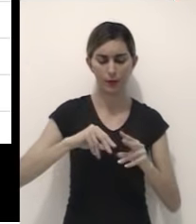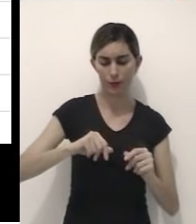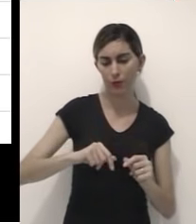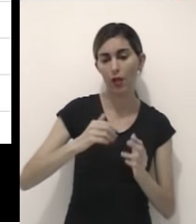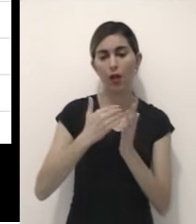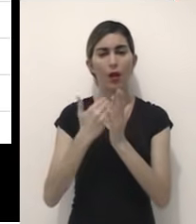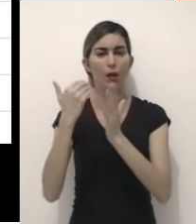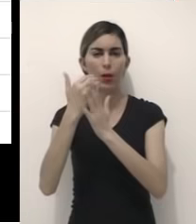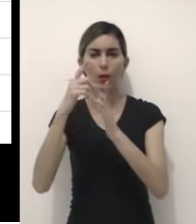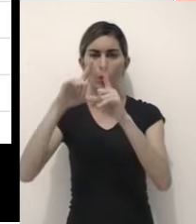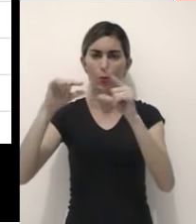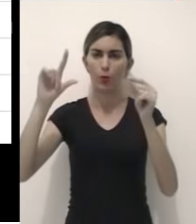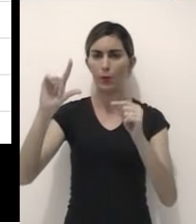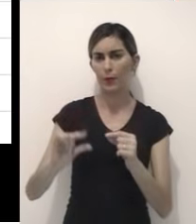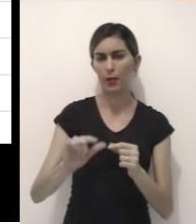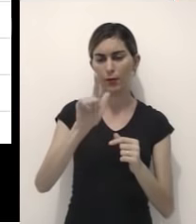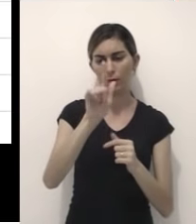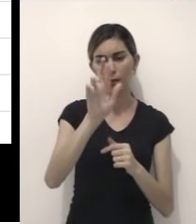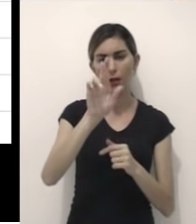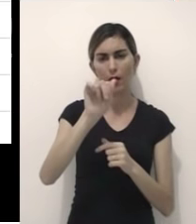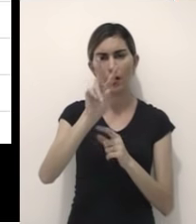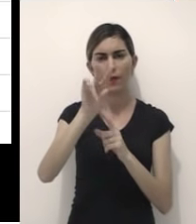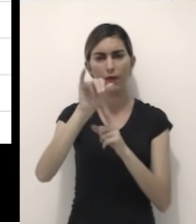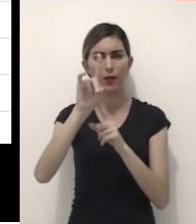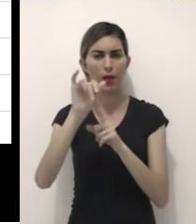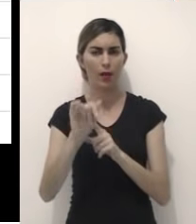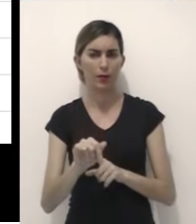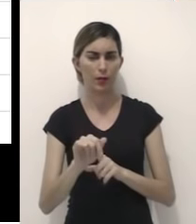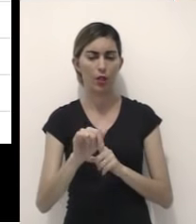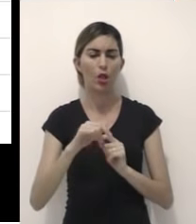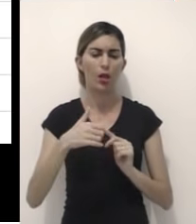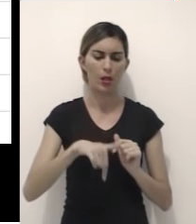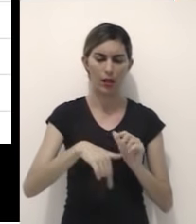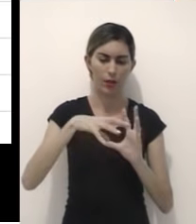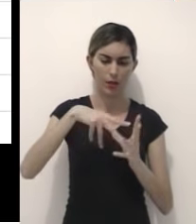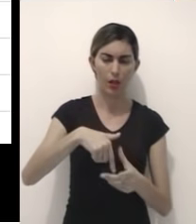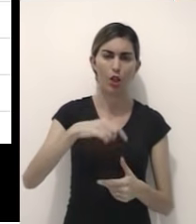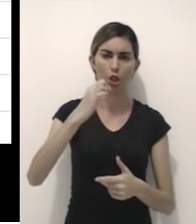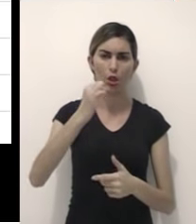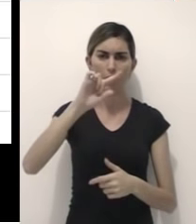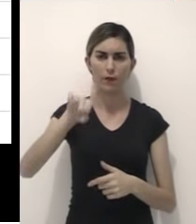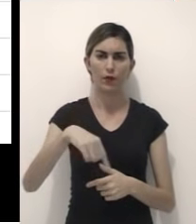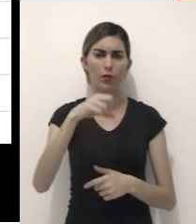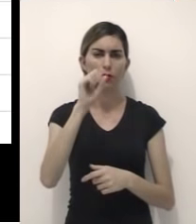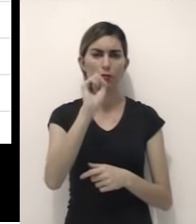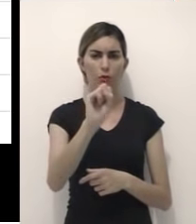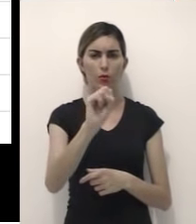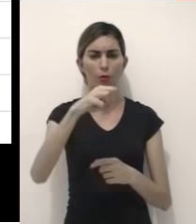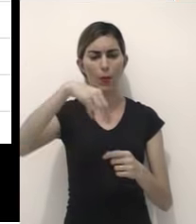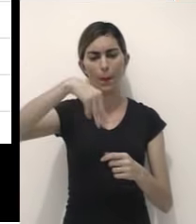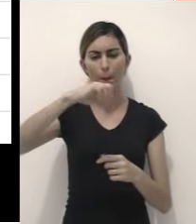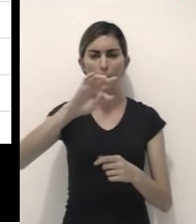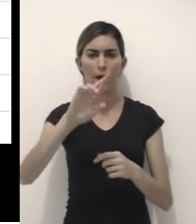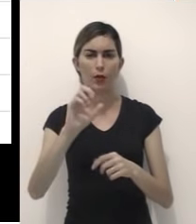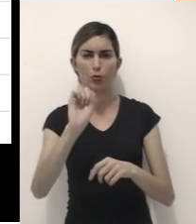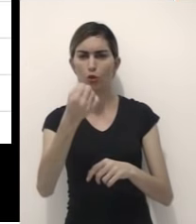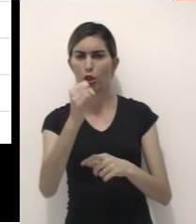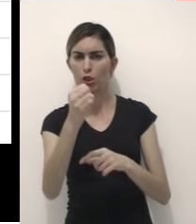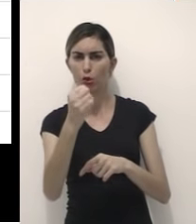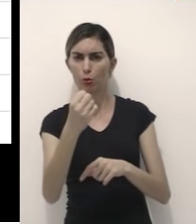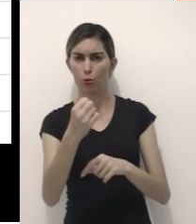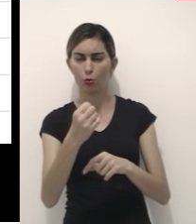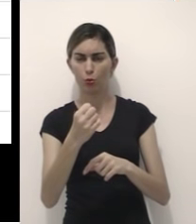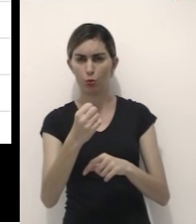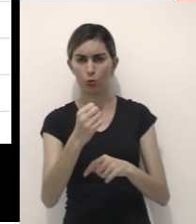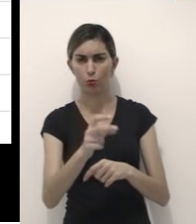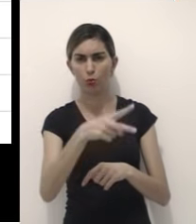do que a gravidade na Lua. Na Terra, a gravidade está em torno de 9,8 metros por